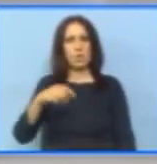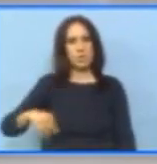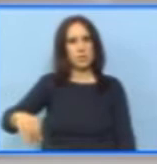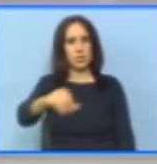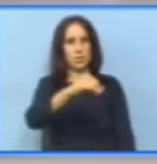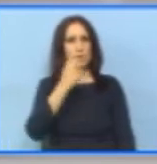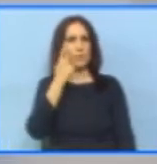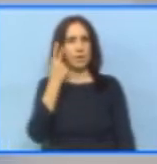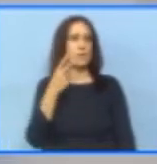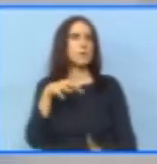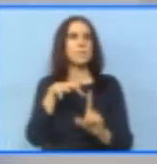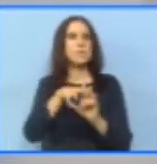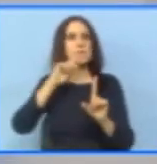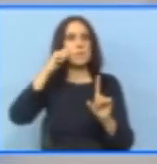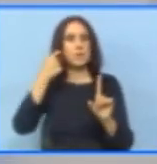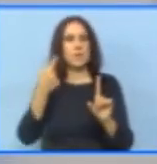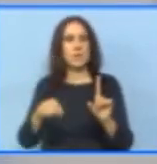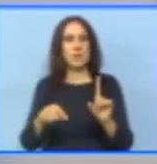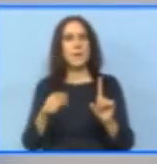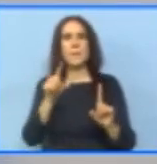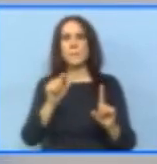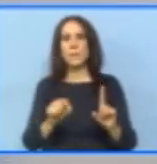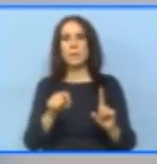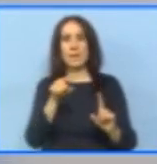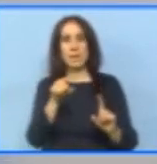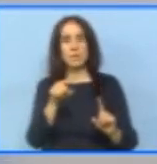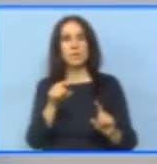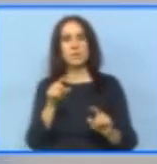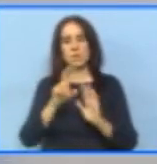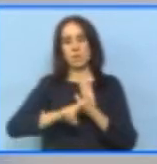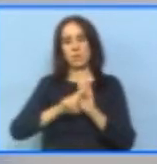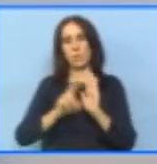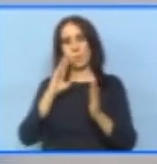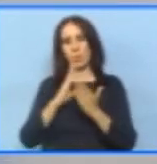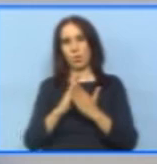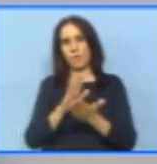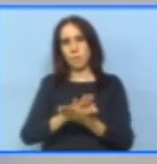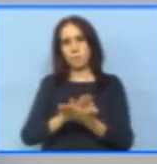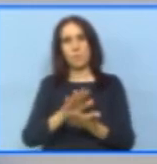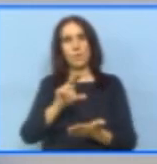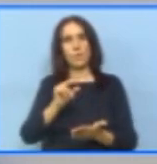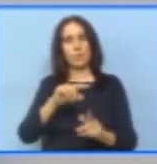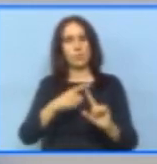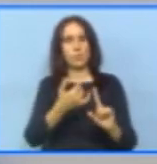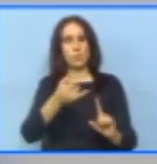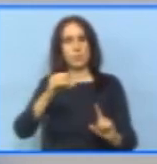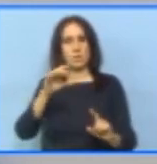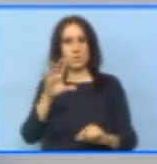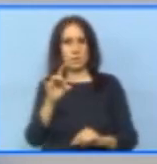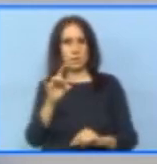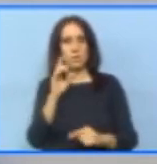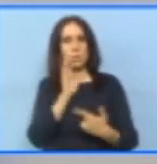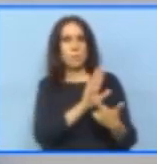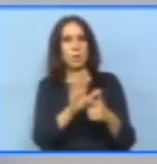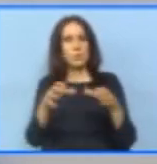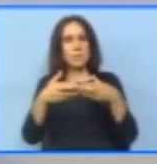onde há perseguição. Também esse último relatório, que foi publicado em novembro de 2016, mostra que a